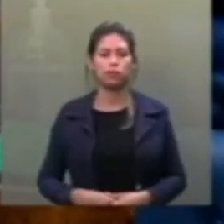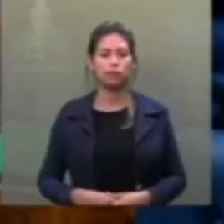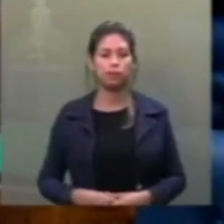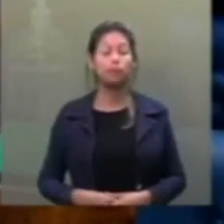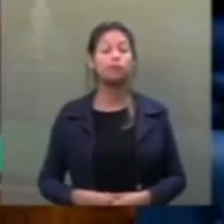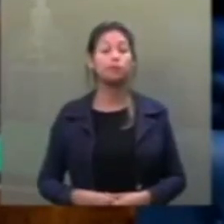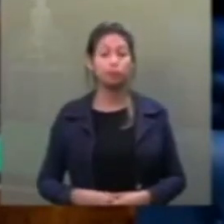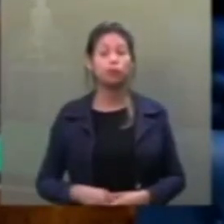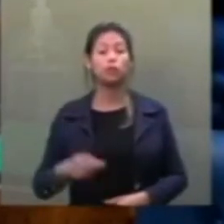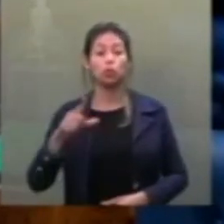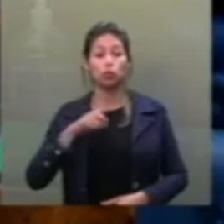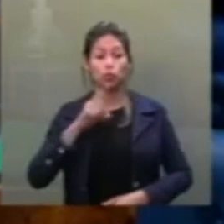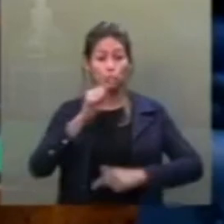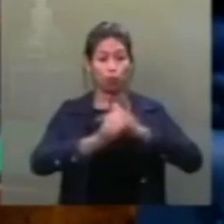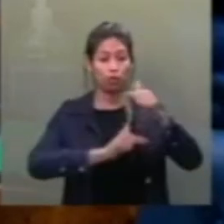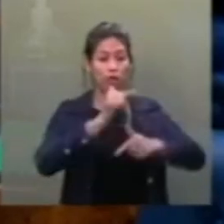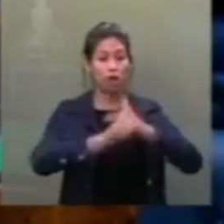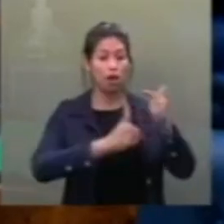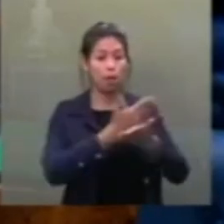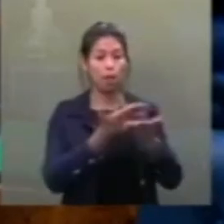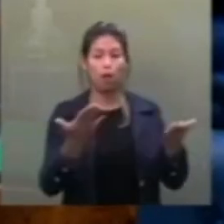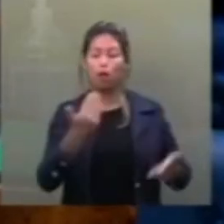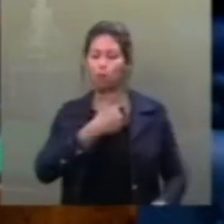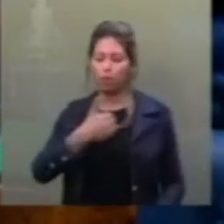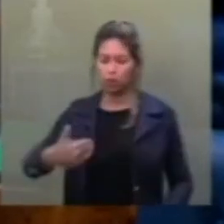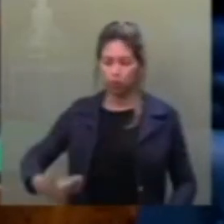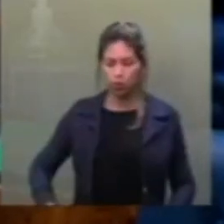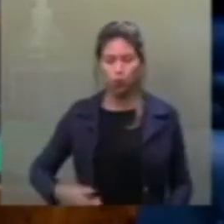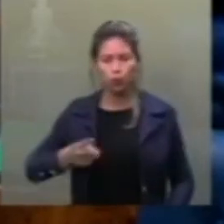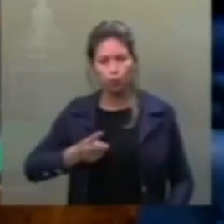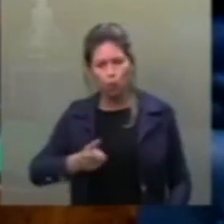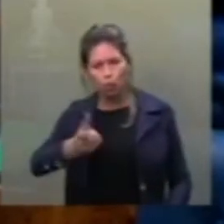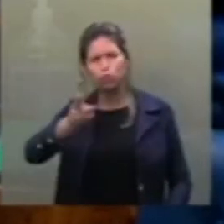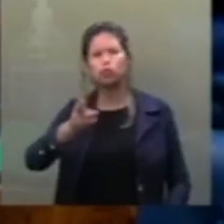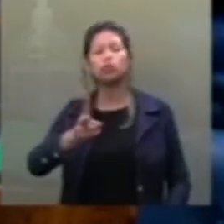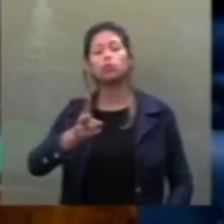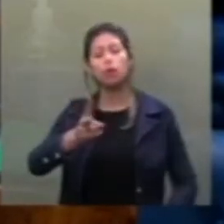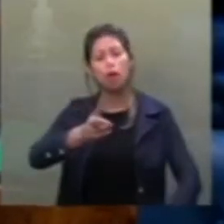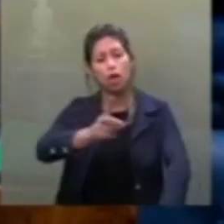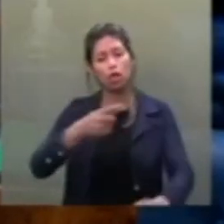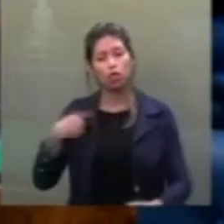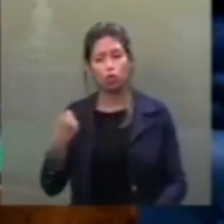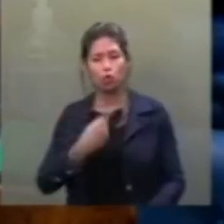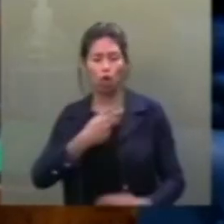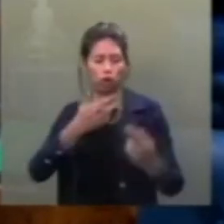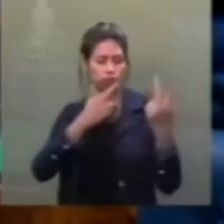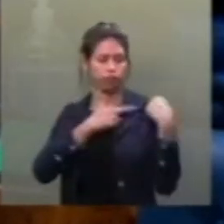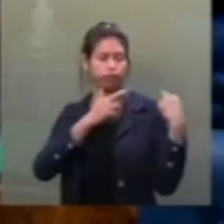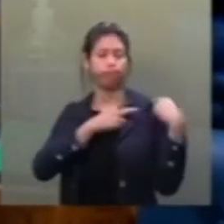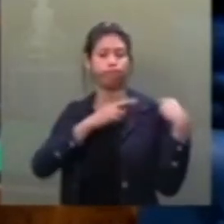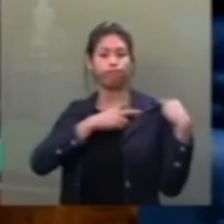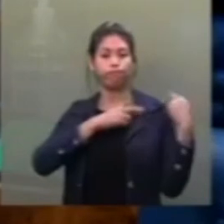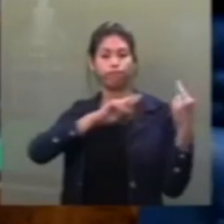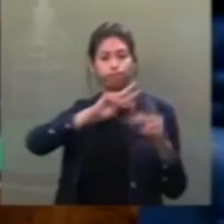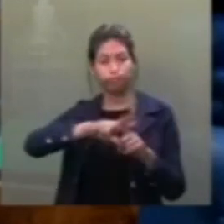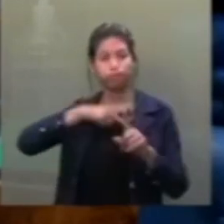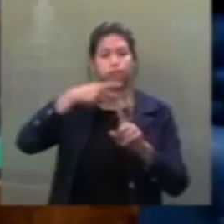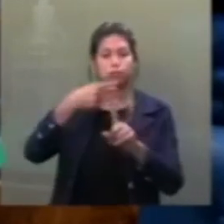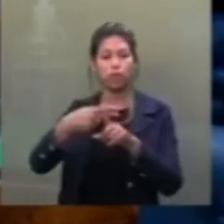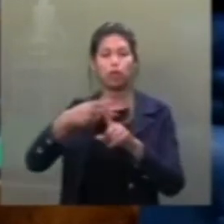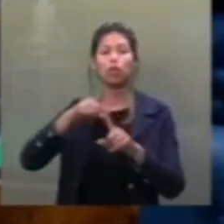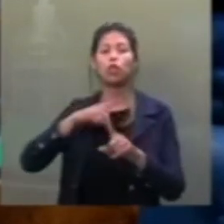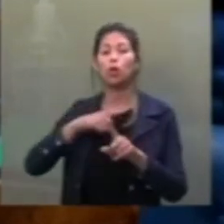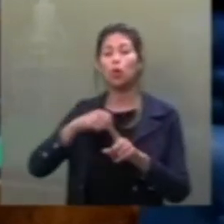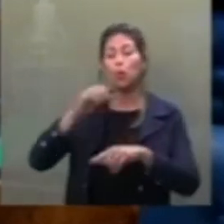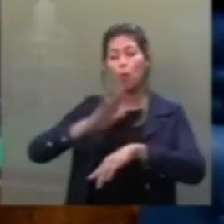o trabalho Presidente Continuará intenso e nossas responsabilidades re dobradas no período em que